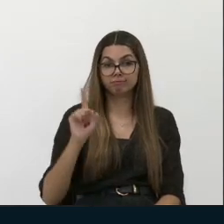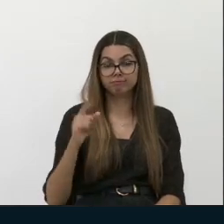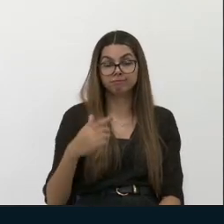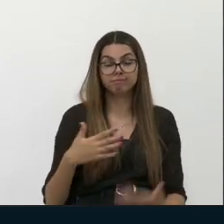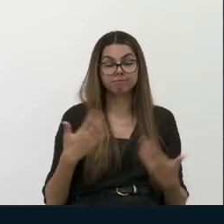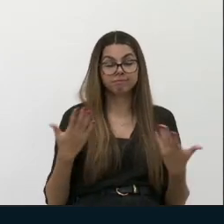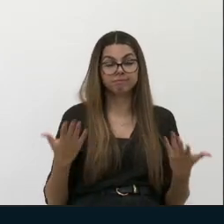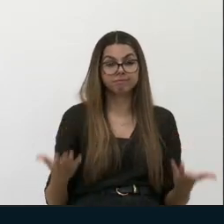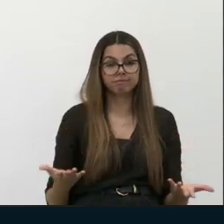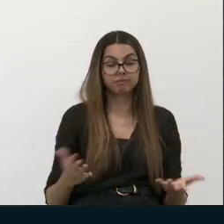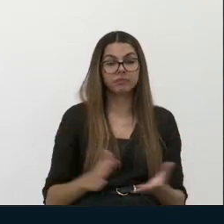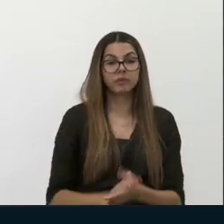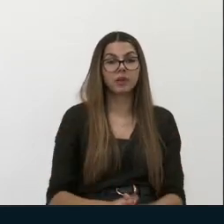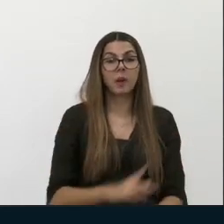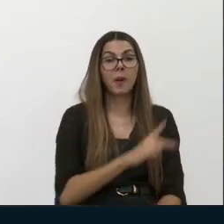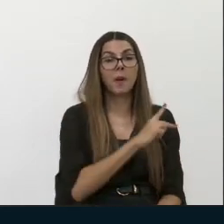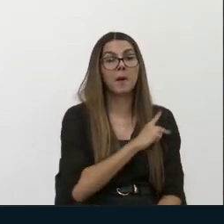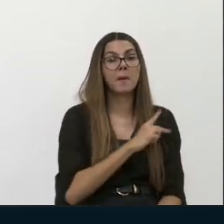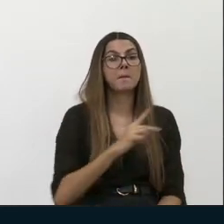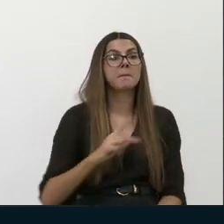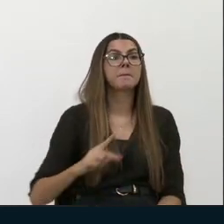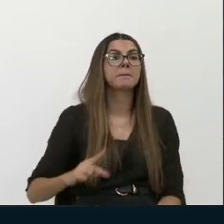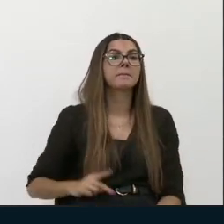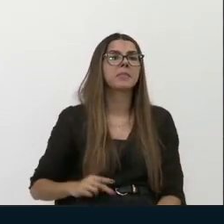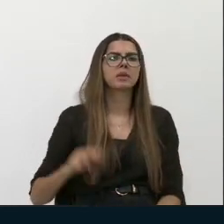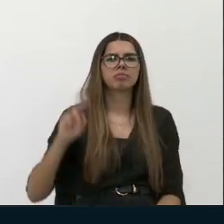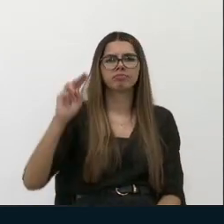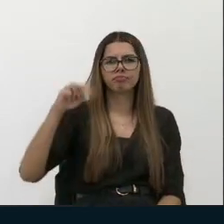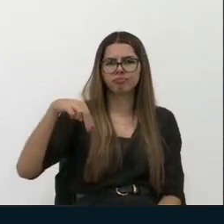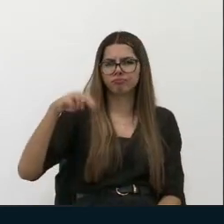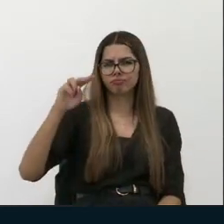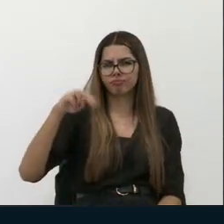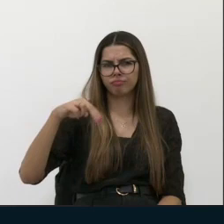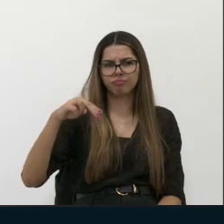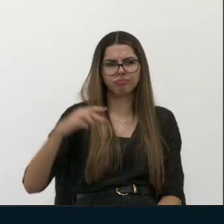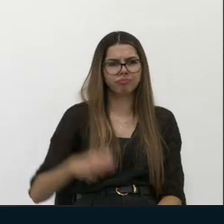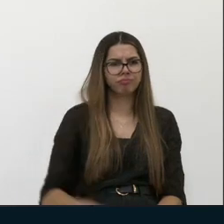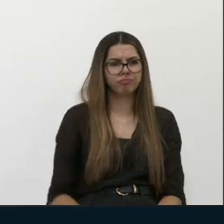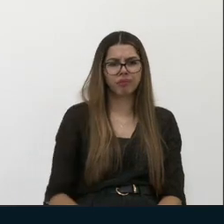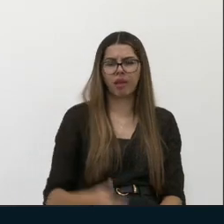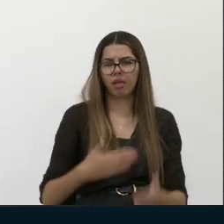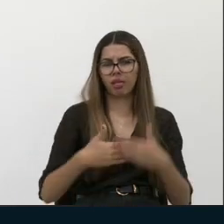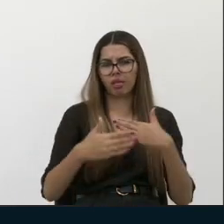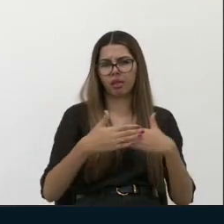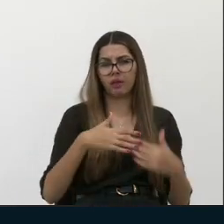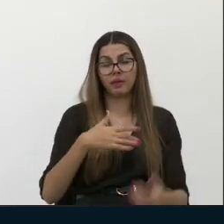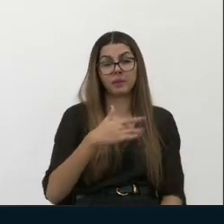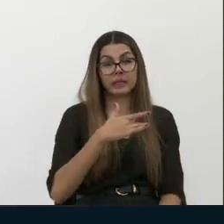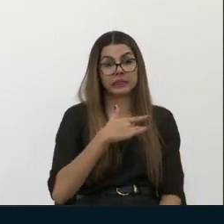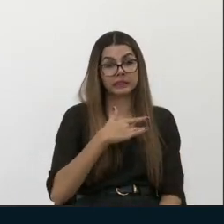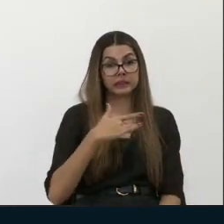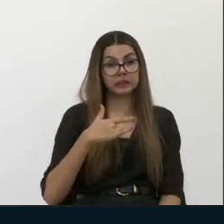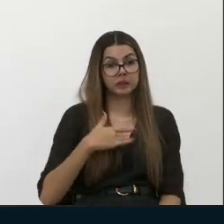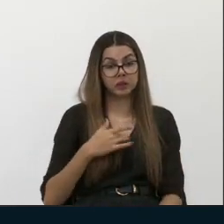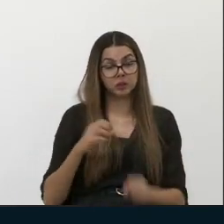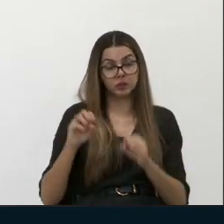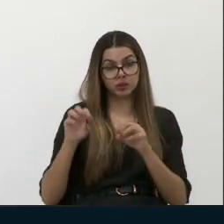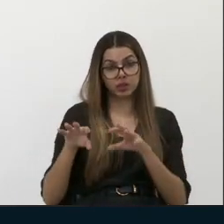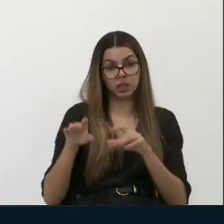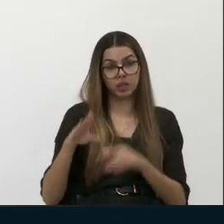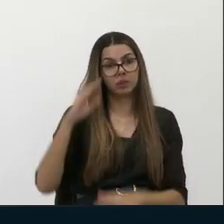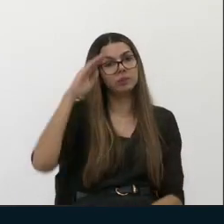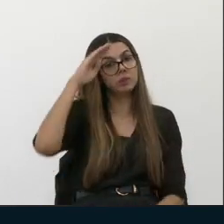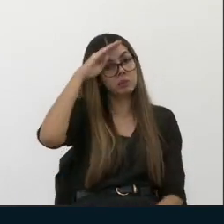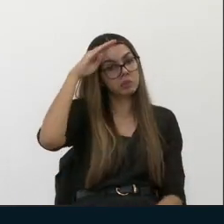isso, um presidente que nunca se incomodou com a saúde, um presidente que nunca se incomodou com a educação, como Jair Bolsonaro,